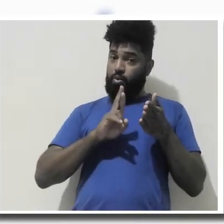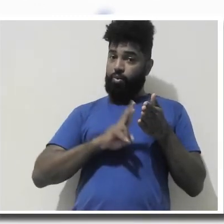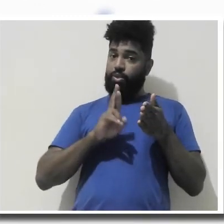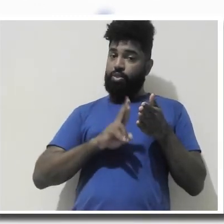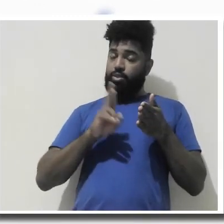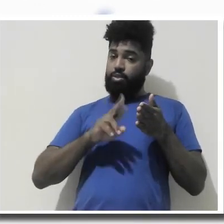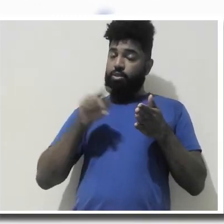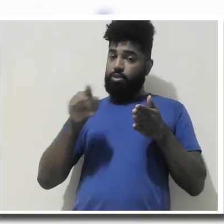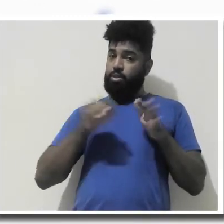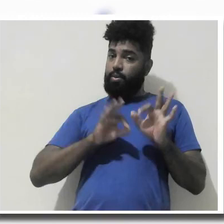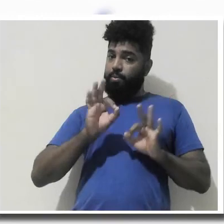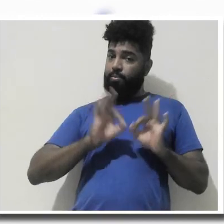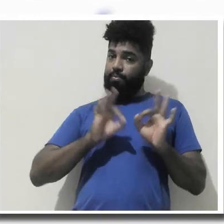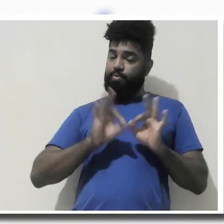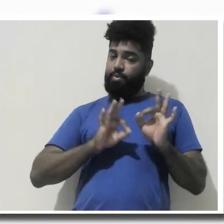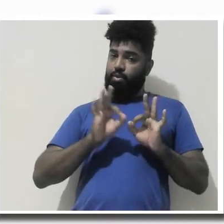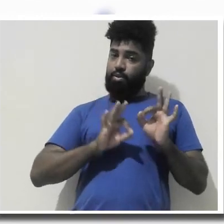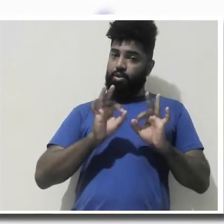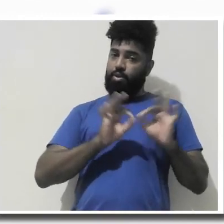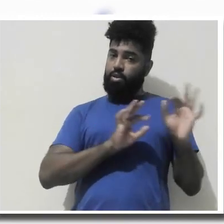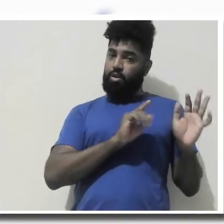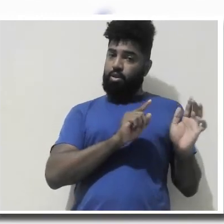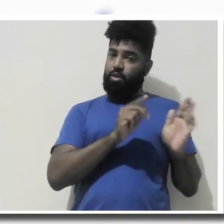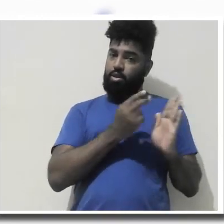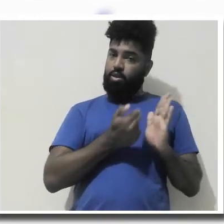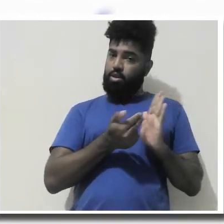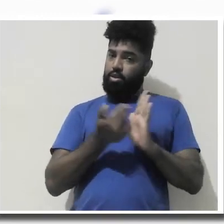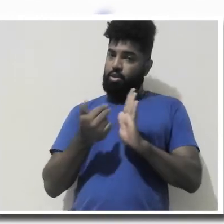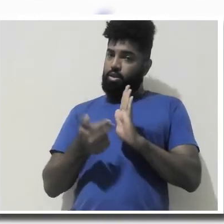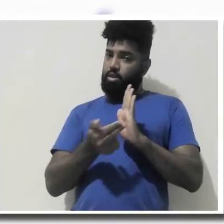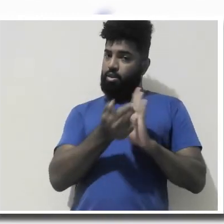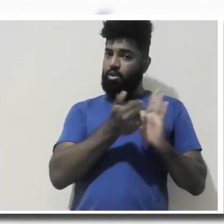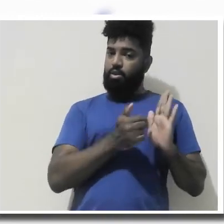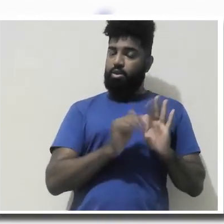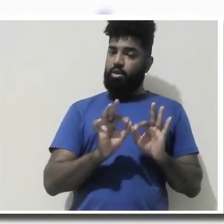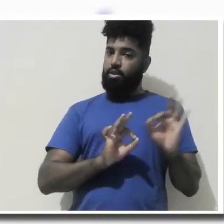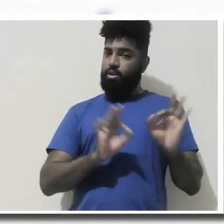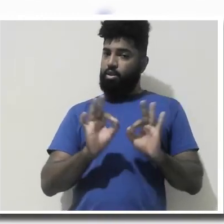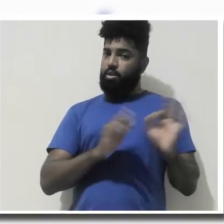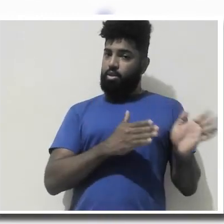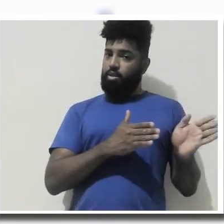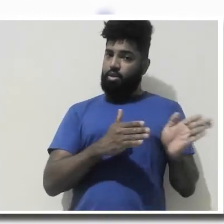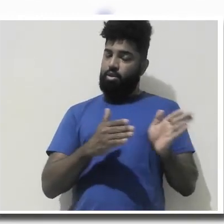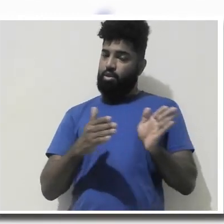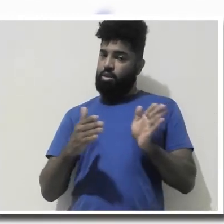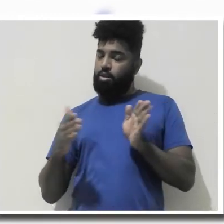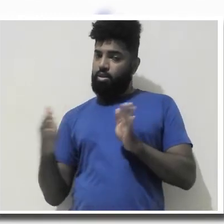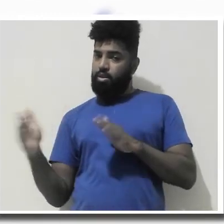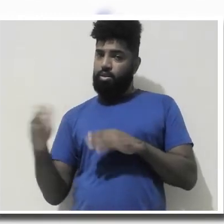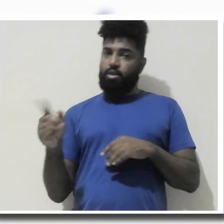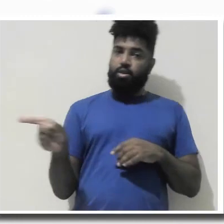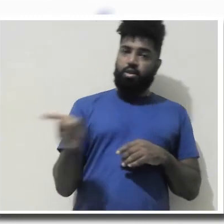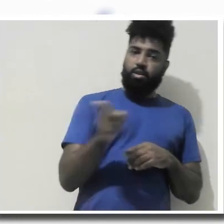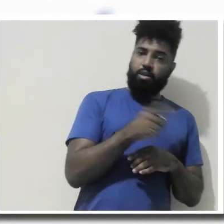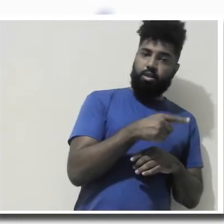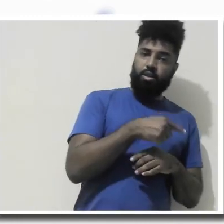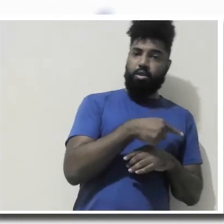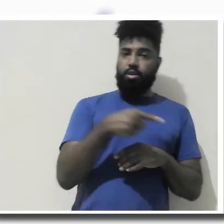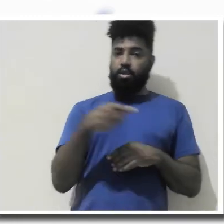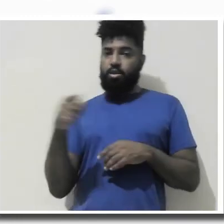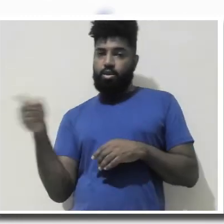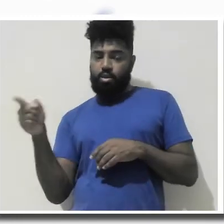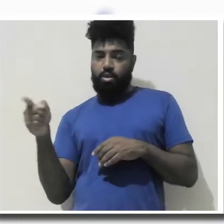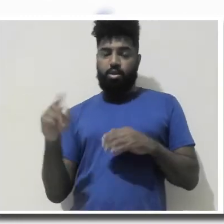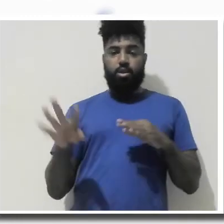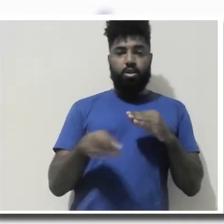fazer isso no diagrama e pintando para verificar as idas e voltas no conjunto